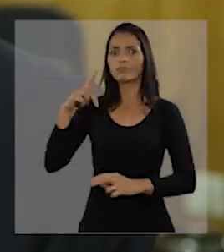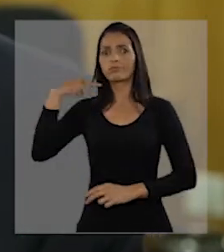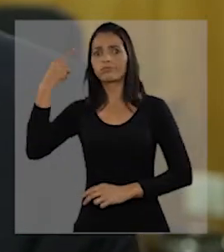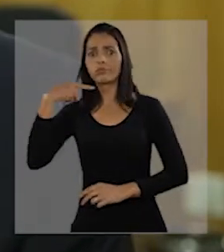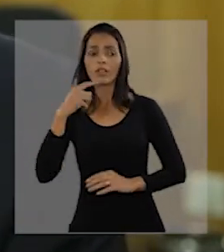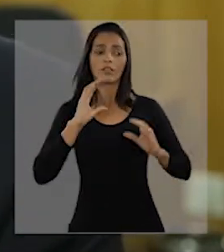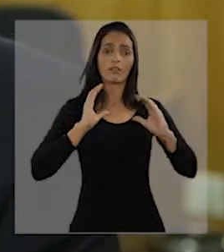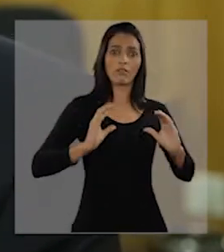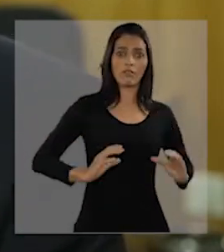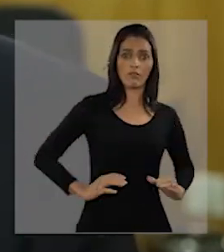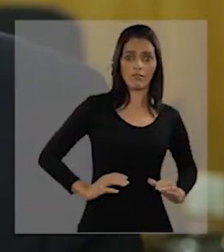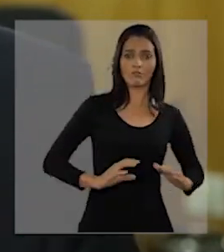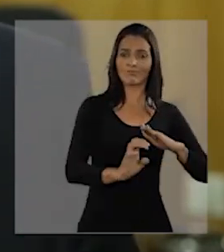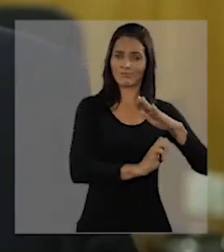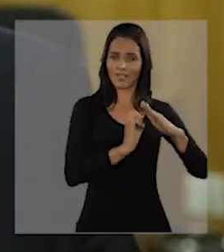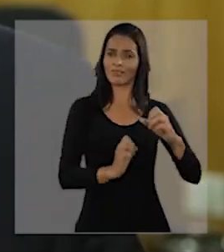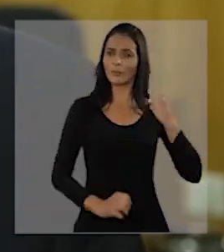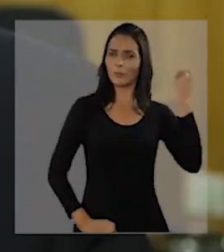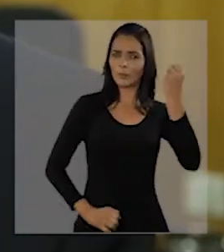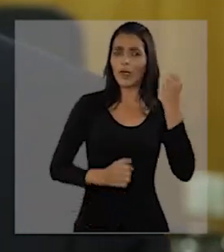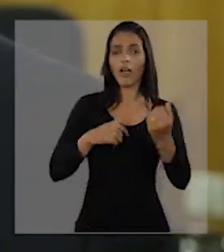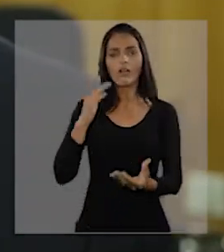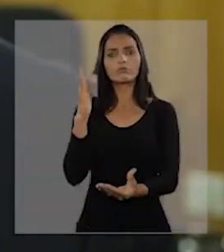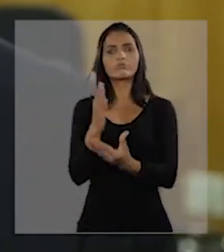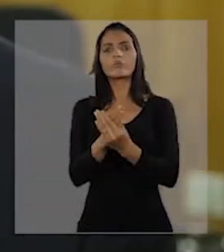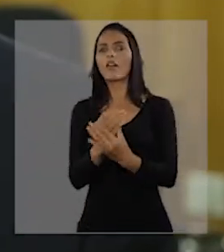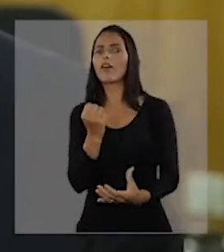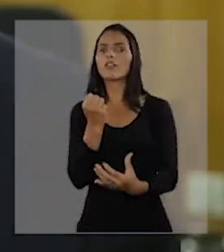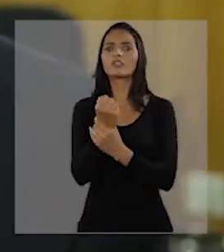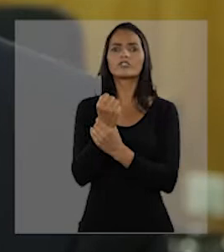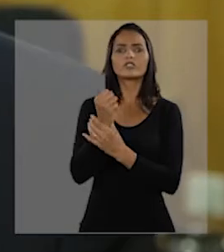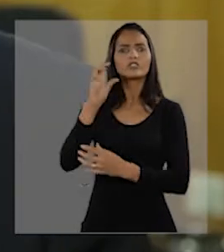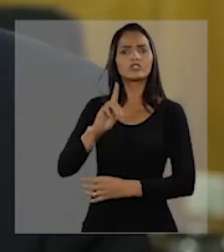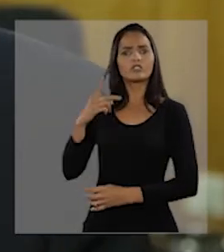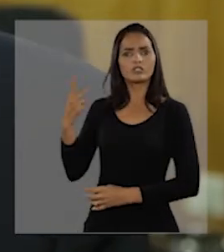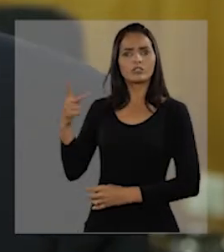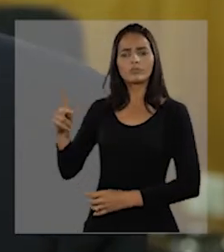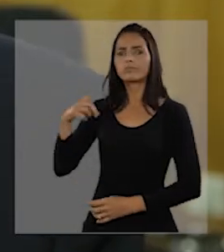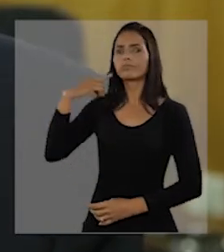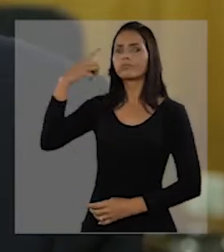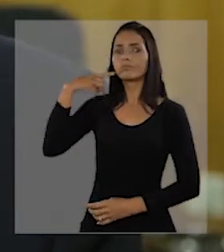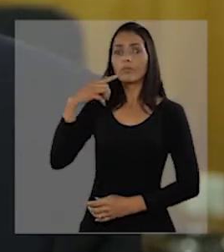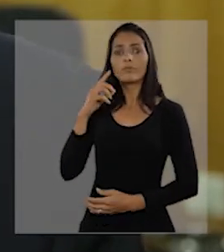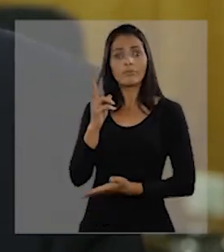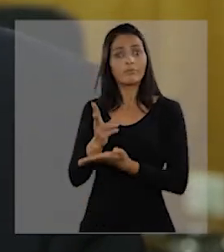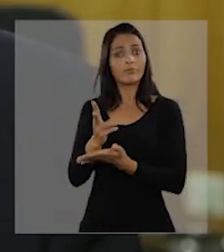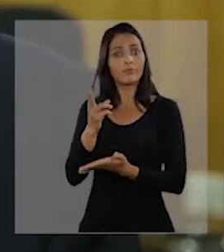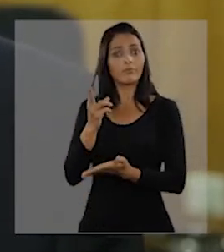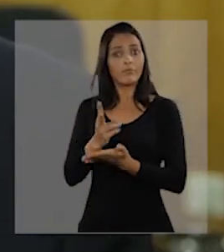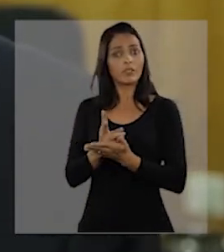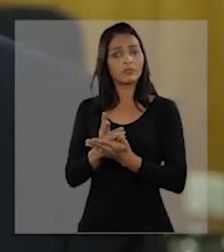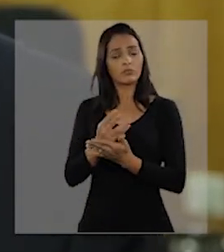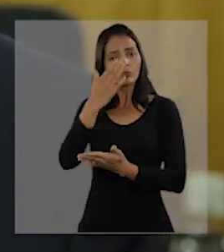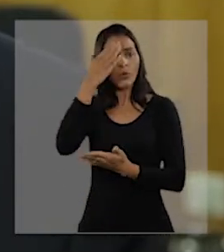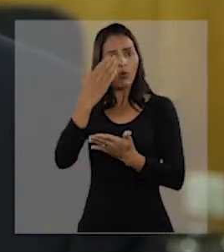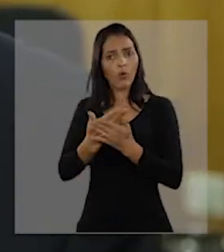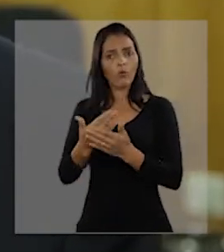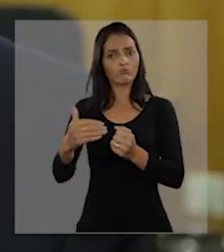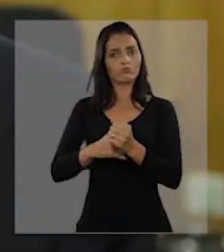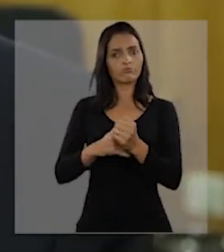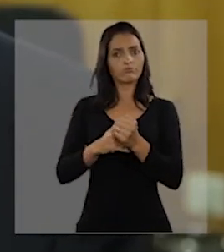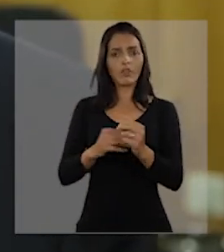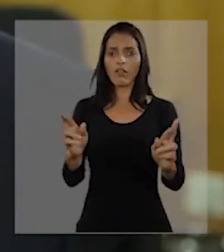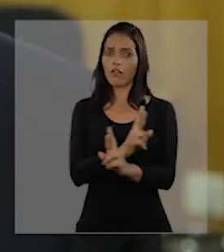relação entre advogados e clientes e entrou com uma ação para garantir o direito do advogado de manter